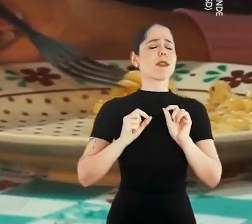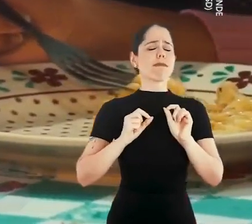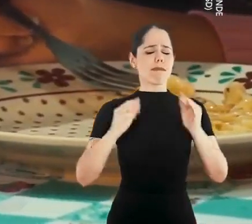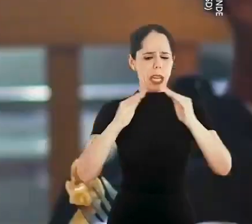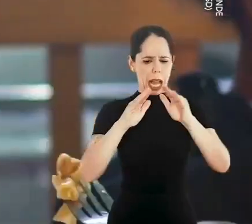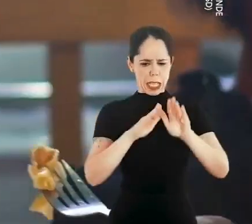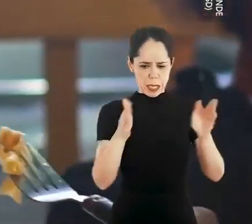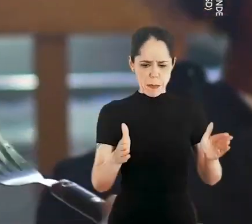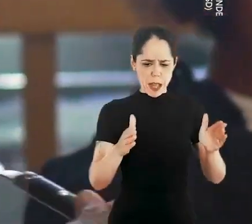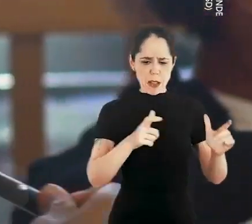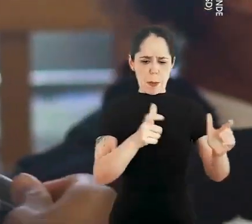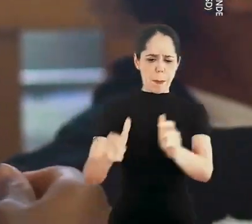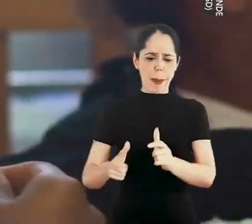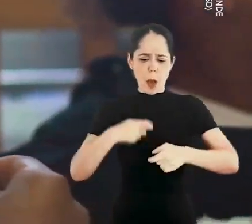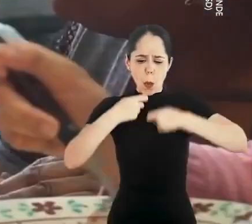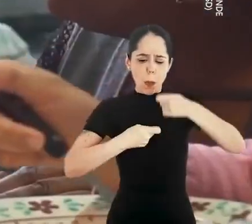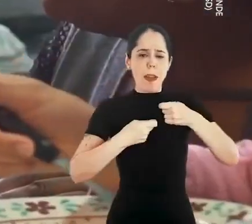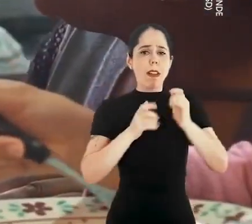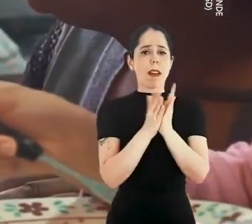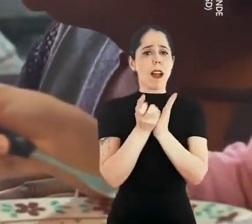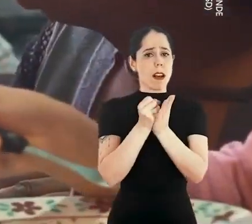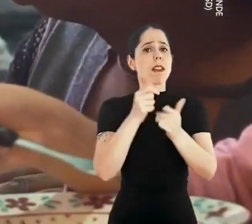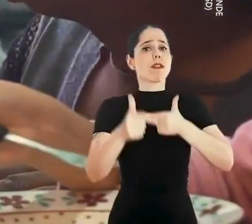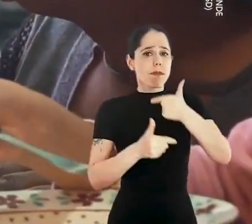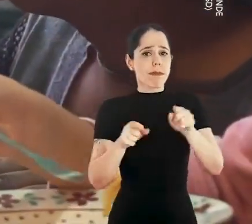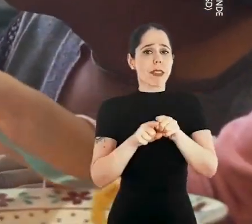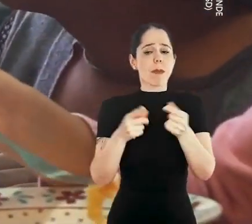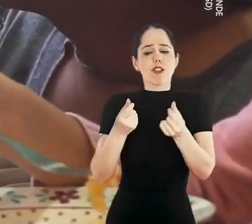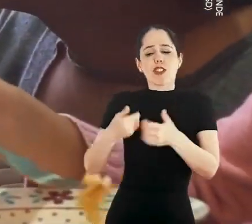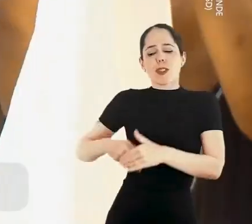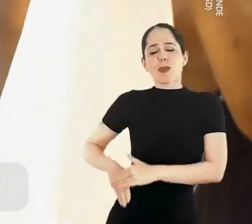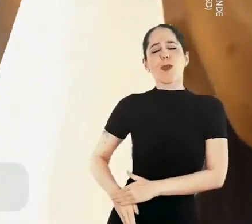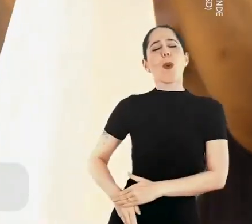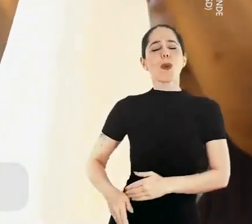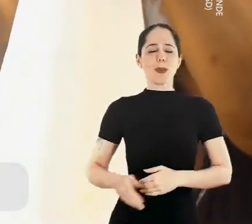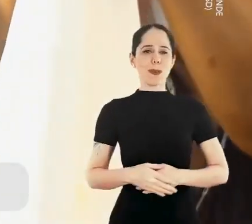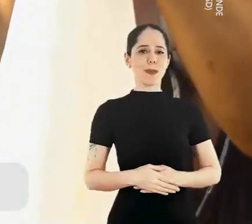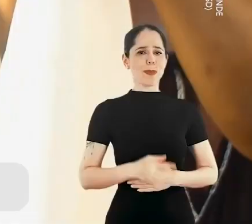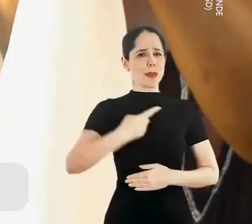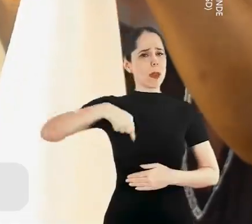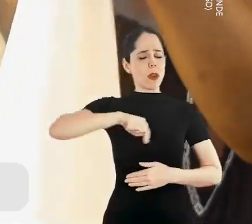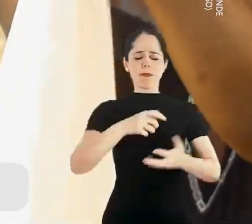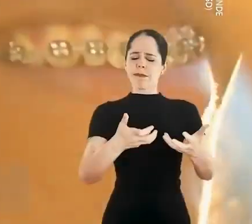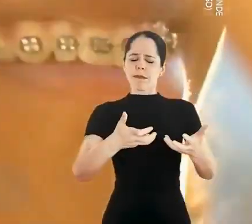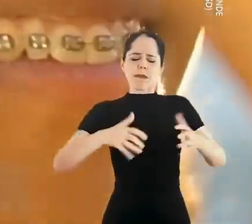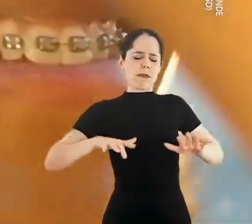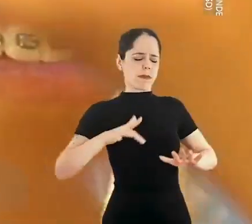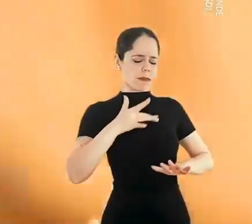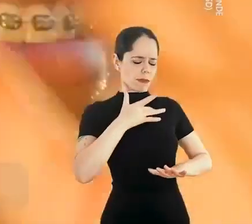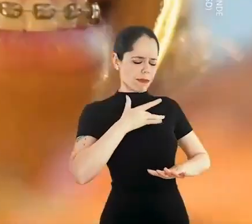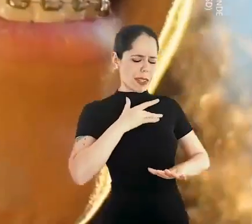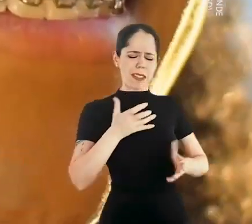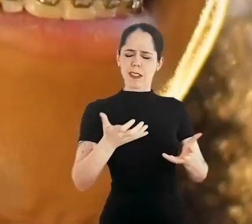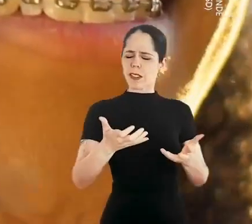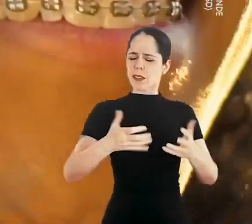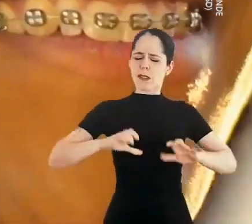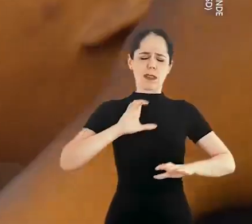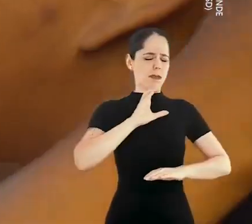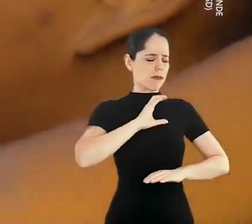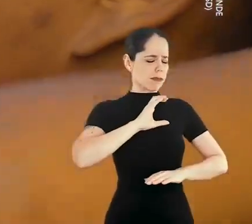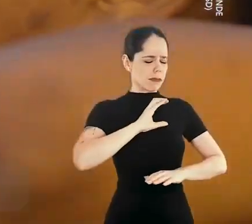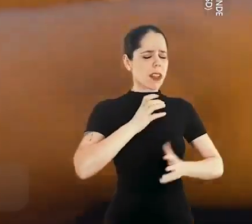mesa, carteira assinada, dinheiro no bolso. A gente não quer pena, não quer